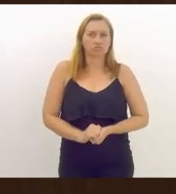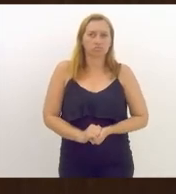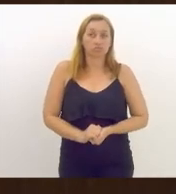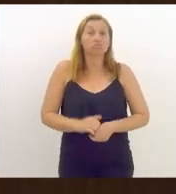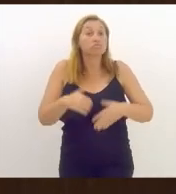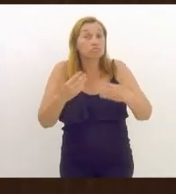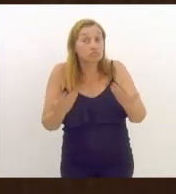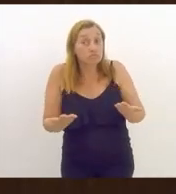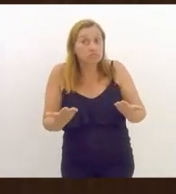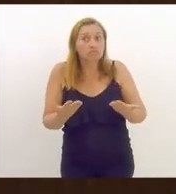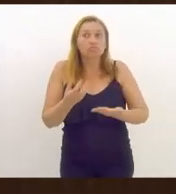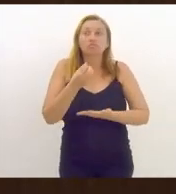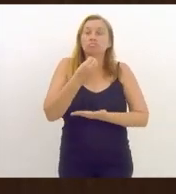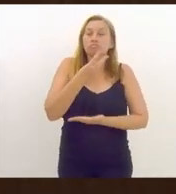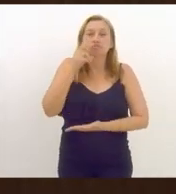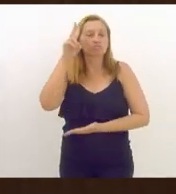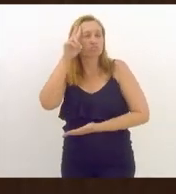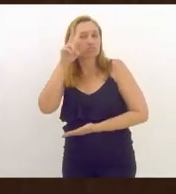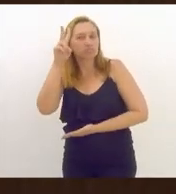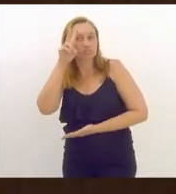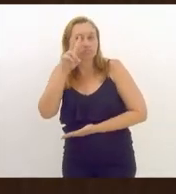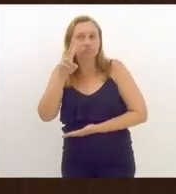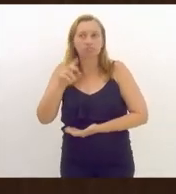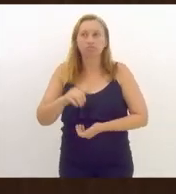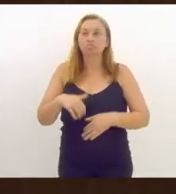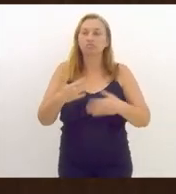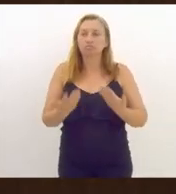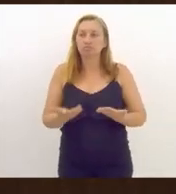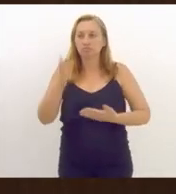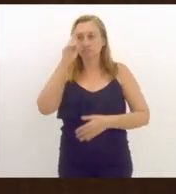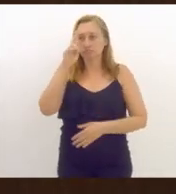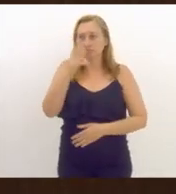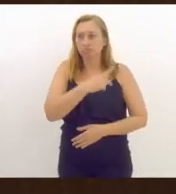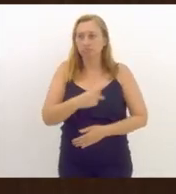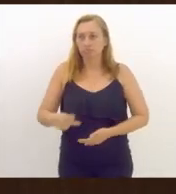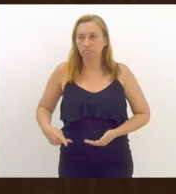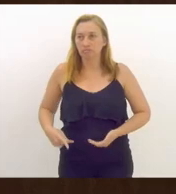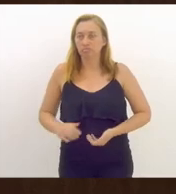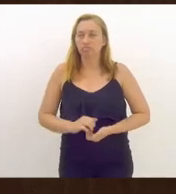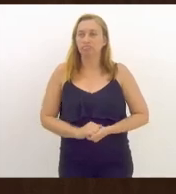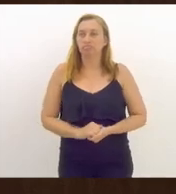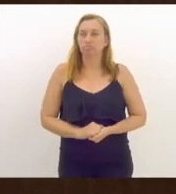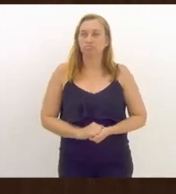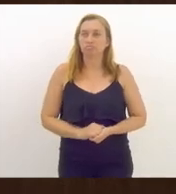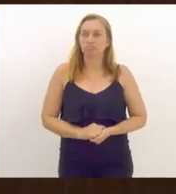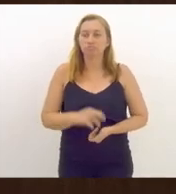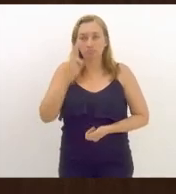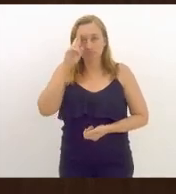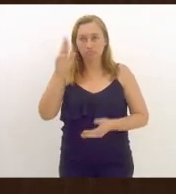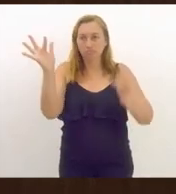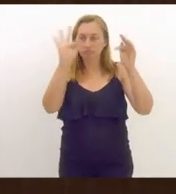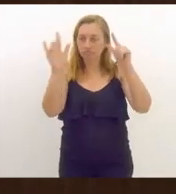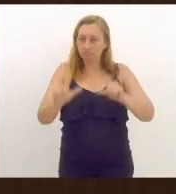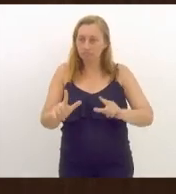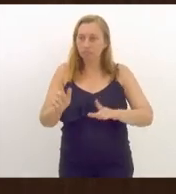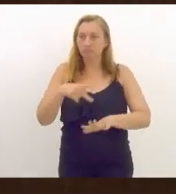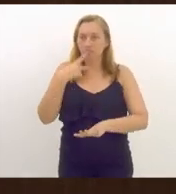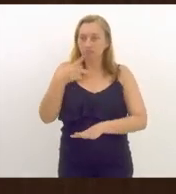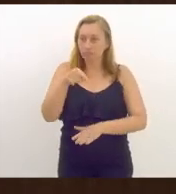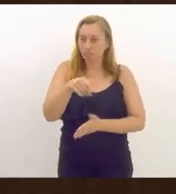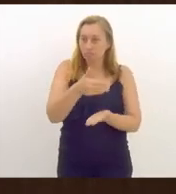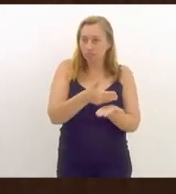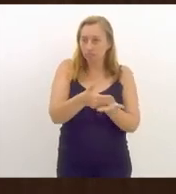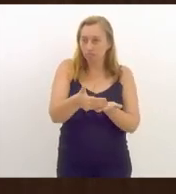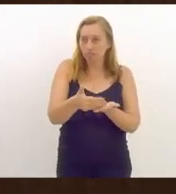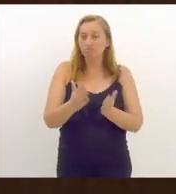Então essa é uma boa lembrança dito isso senhor presidente o senhor foi feliz de falar que no início